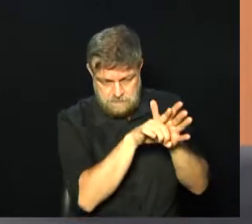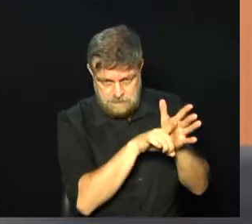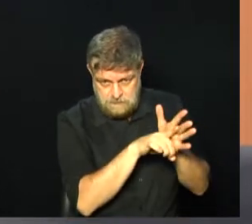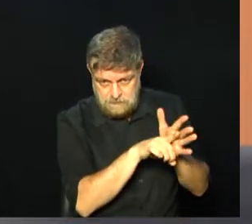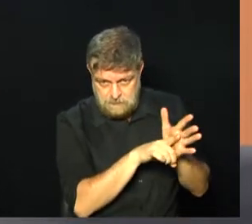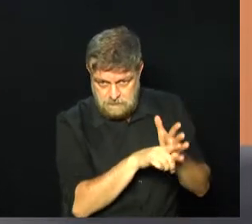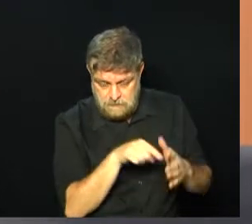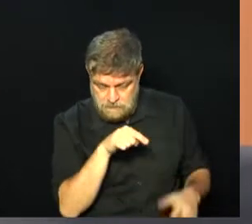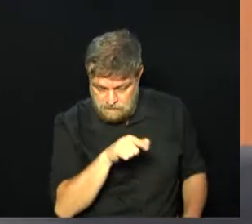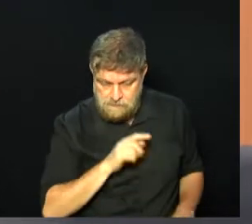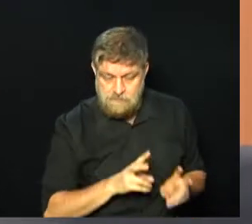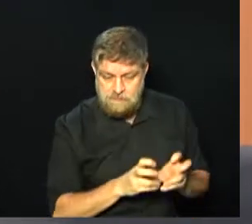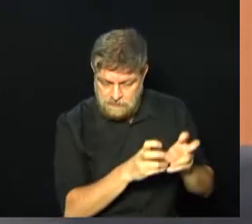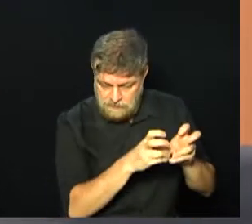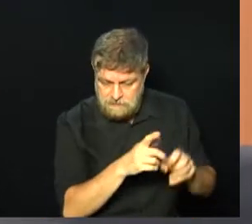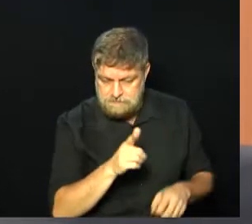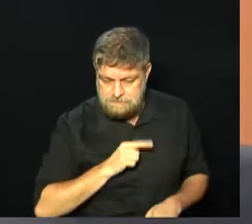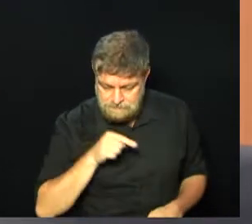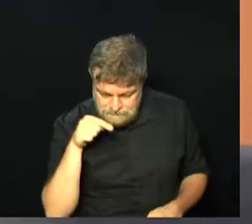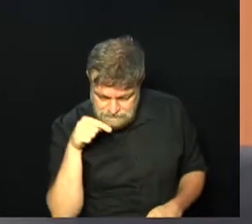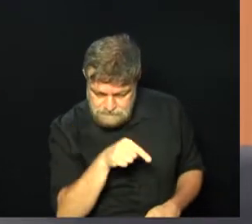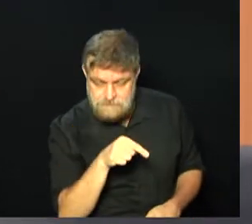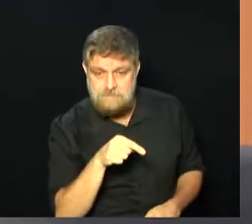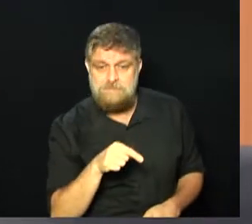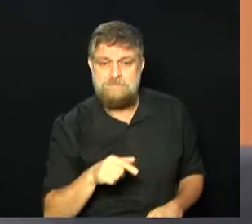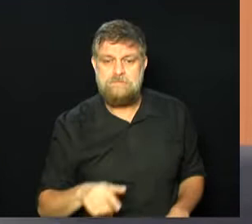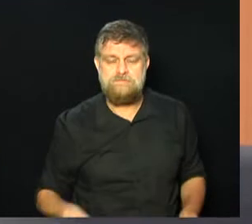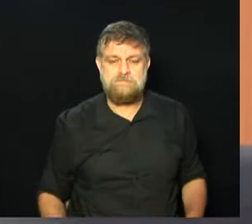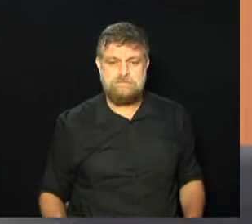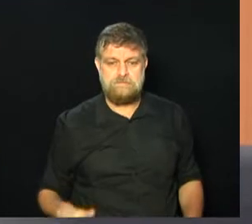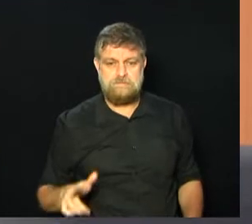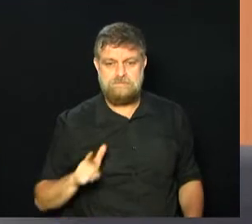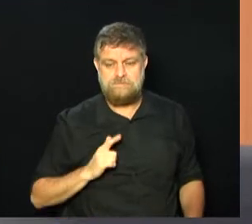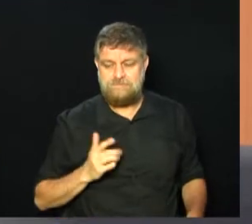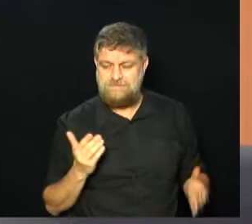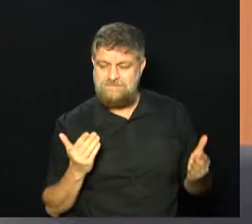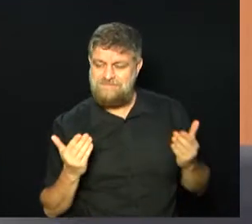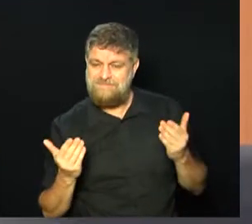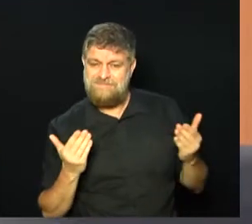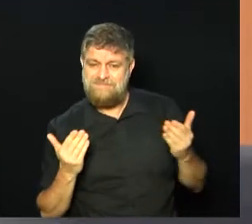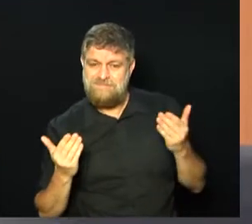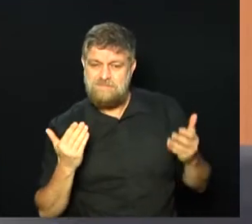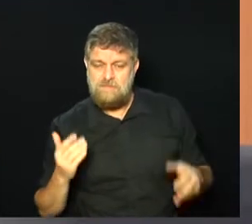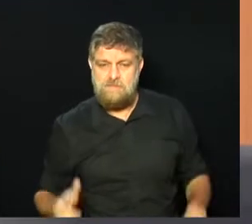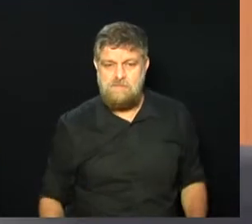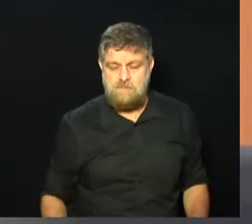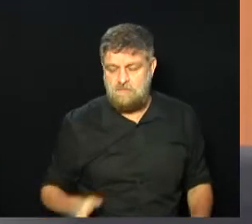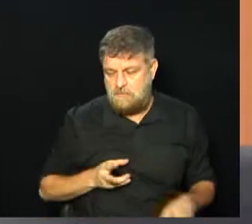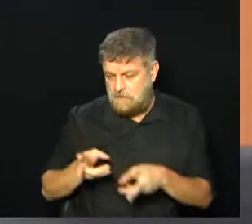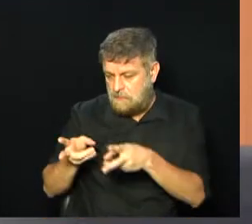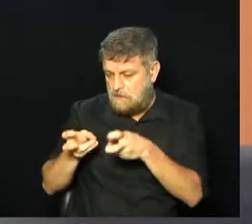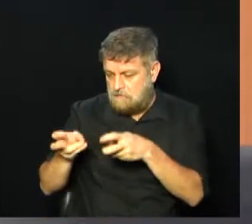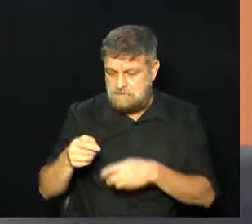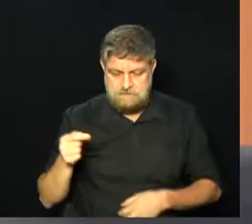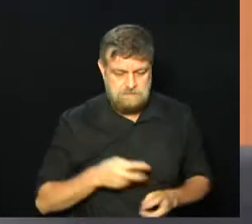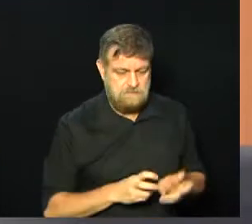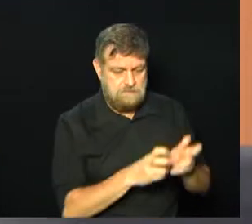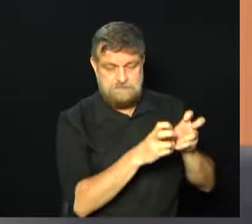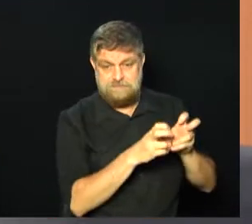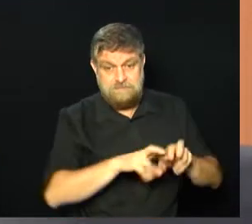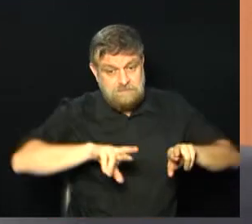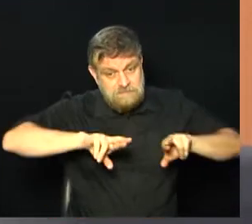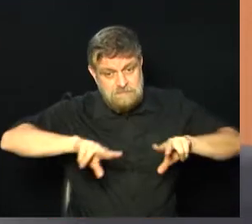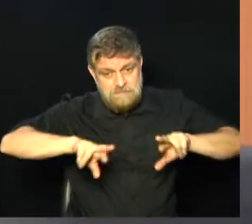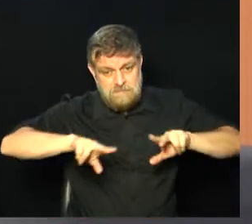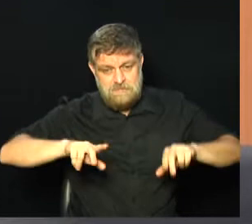um tumor lá. Então, assim... não dá para comparar sintomas com o tumor. Então, isso às